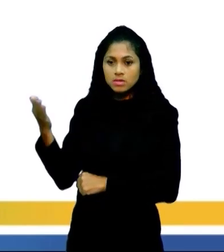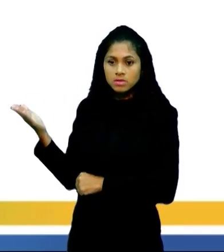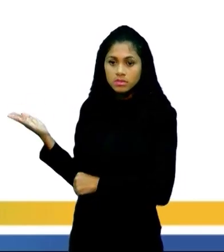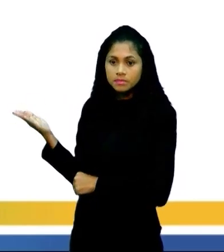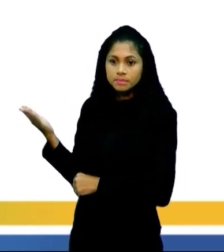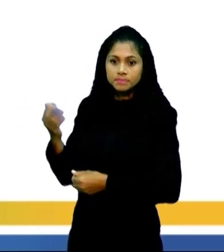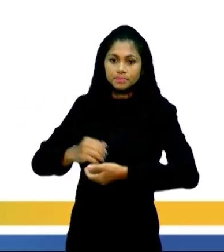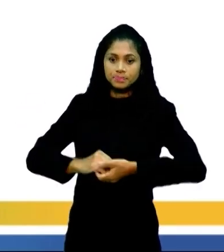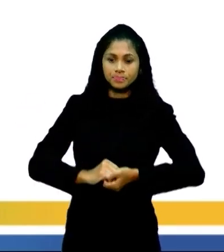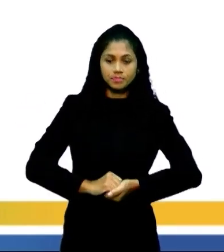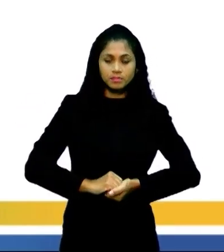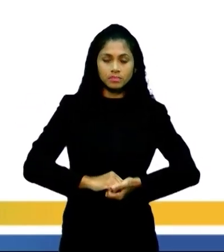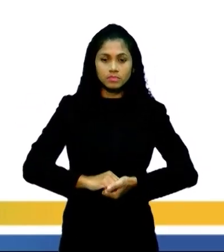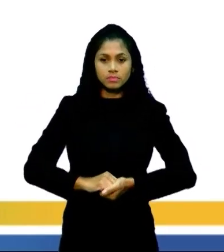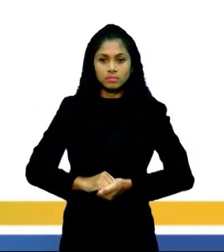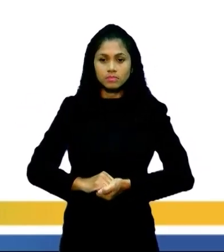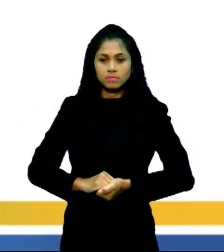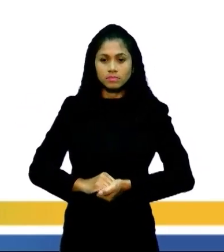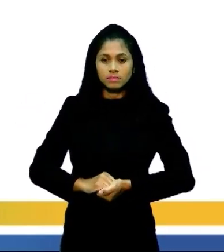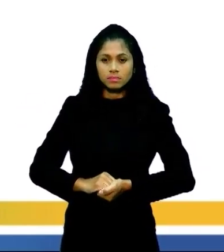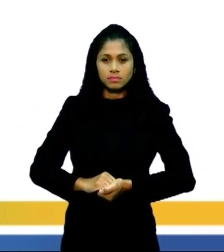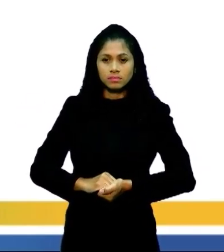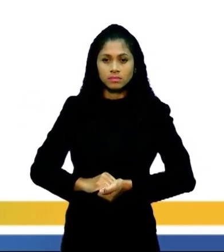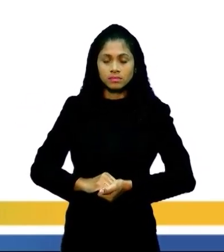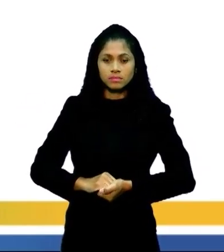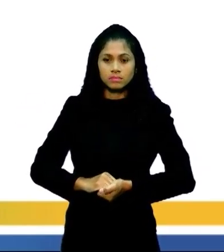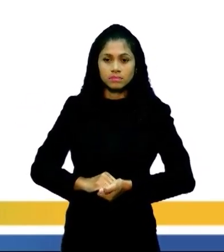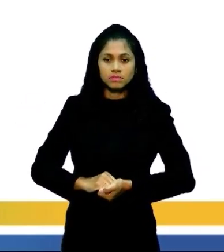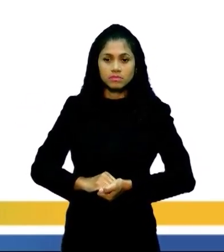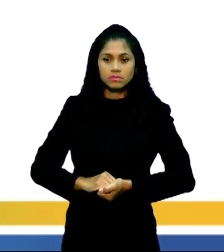Todos eles aqui têm um procedimento. Então,